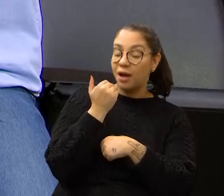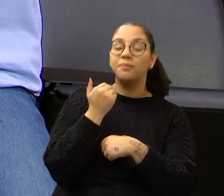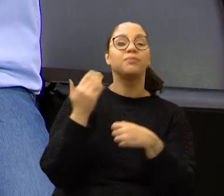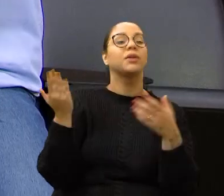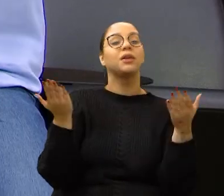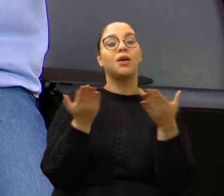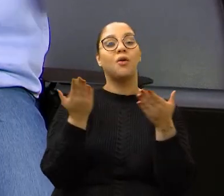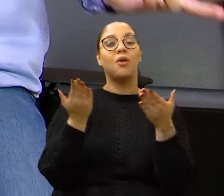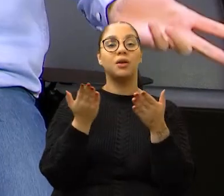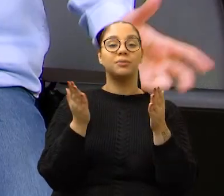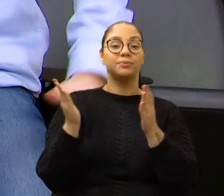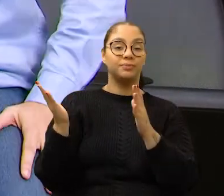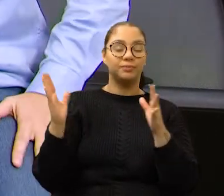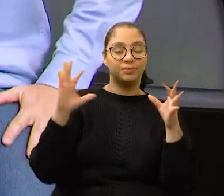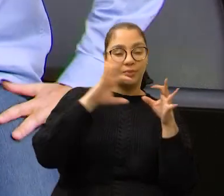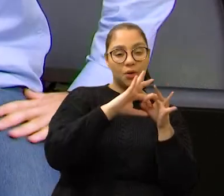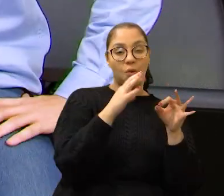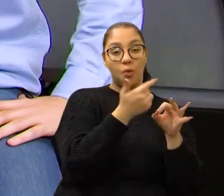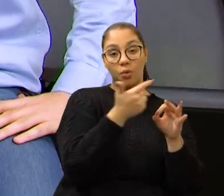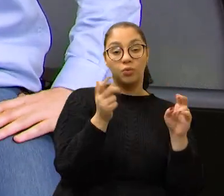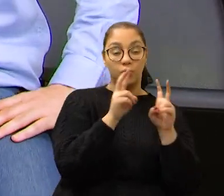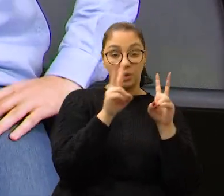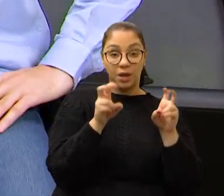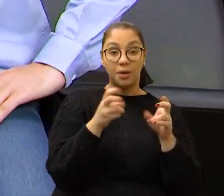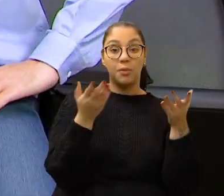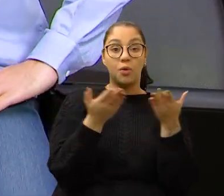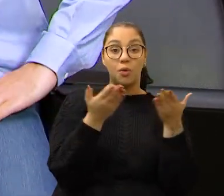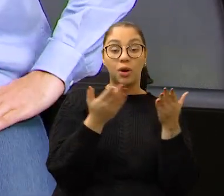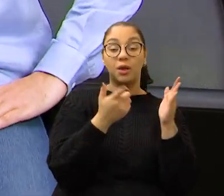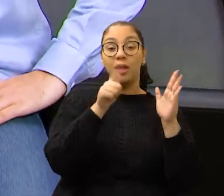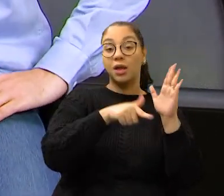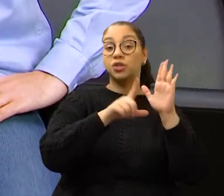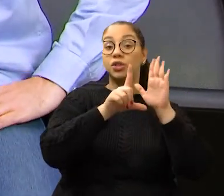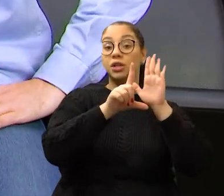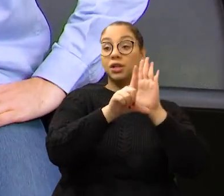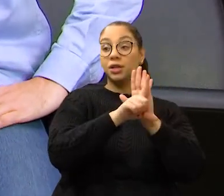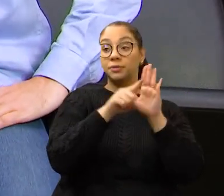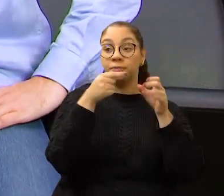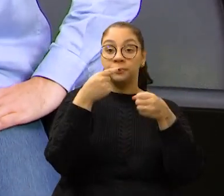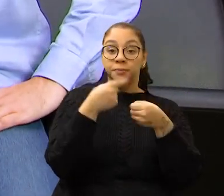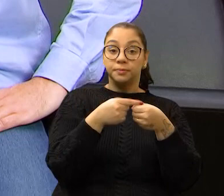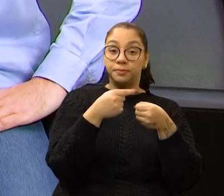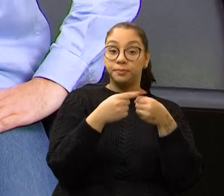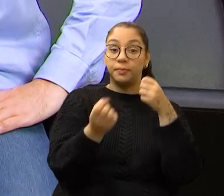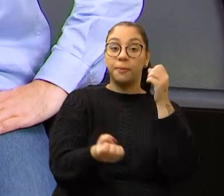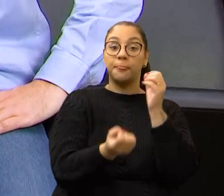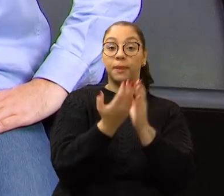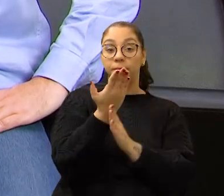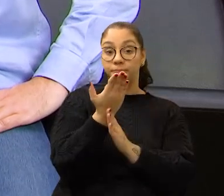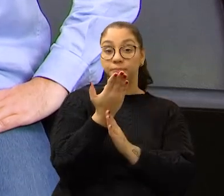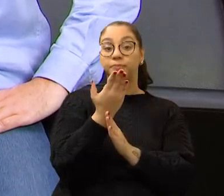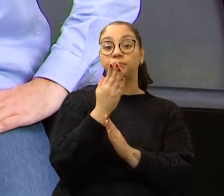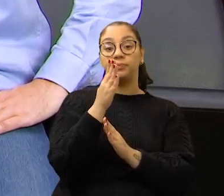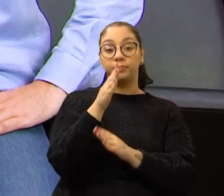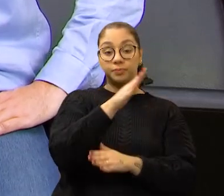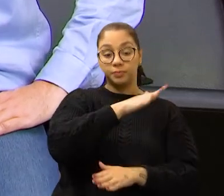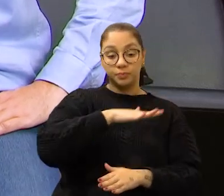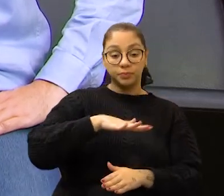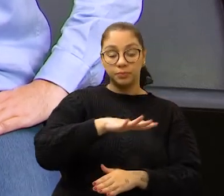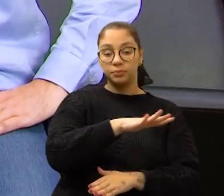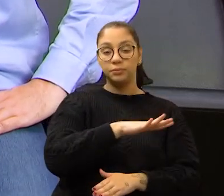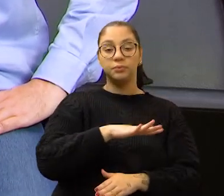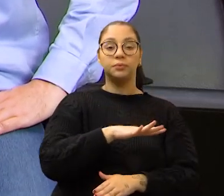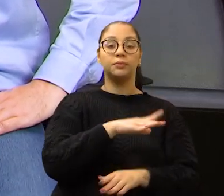para a saúde, são assuntos que estão interligados, mas agora a gente fala sobre uma lei aqui no município, a criação do Banco Municipal